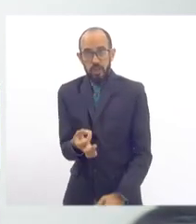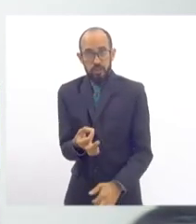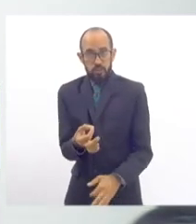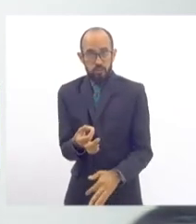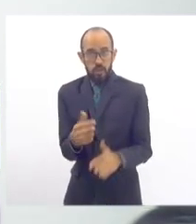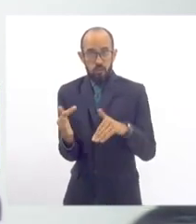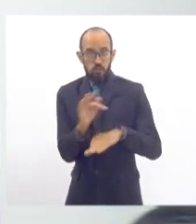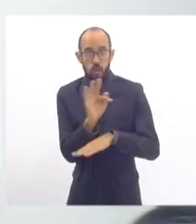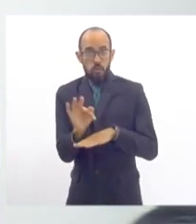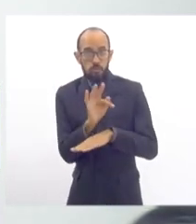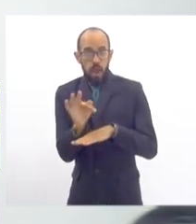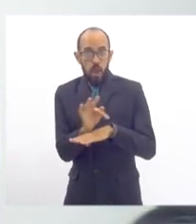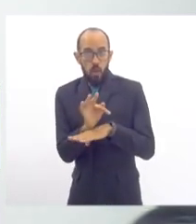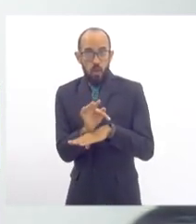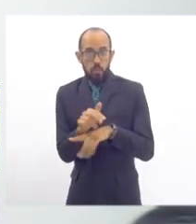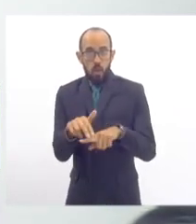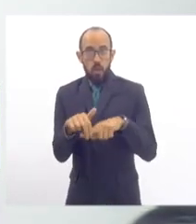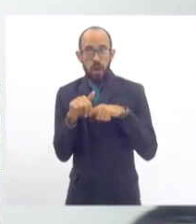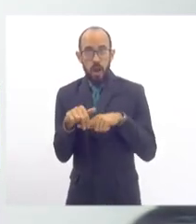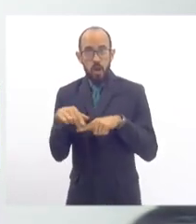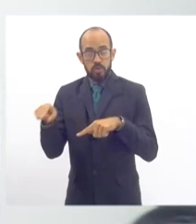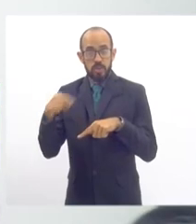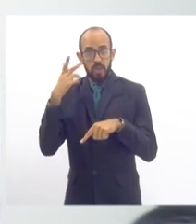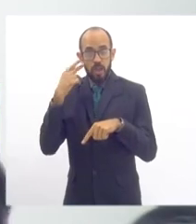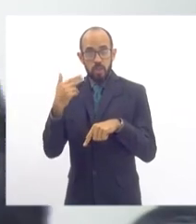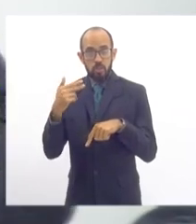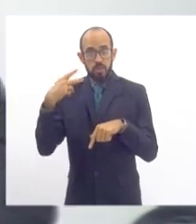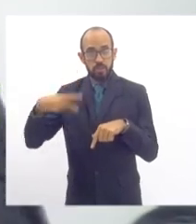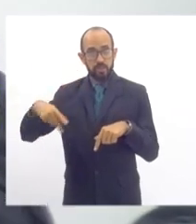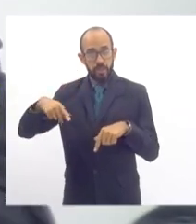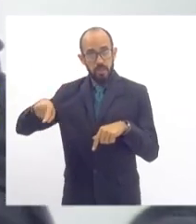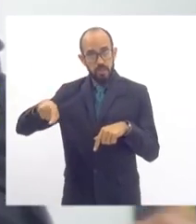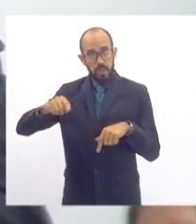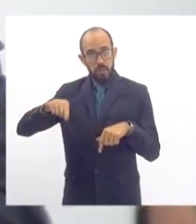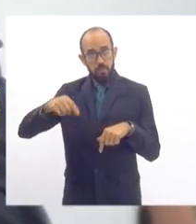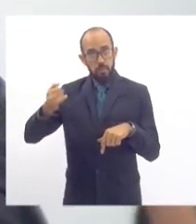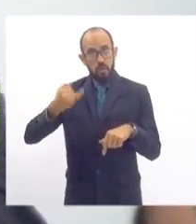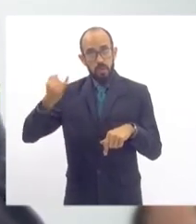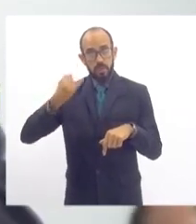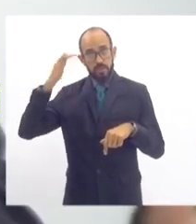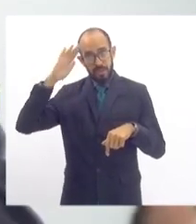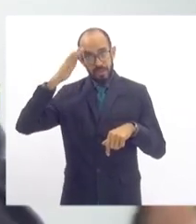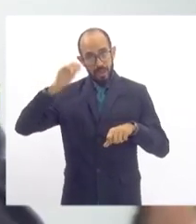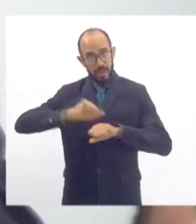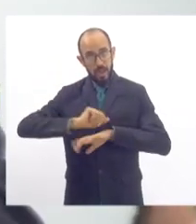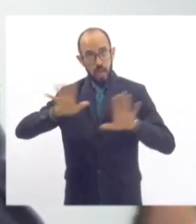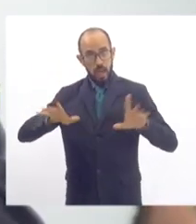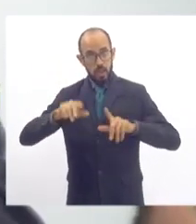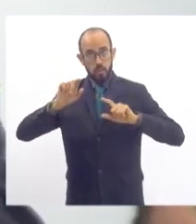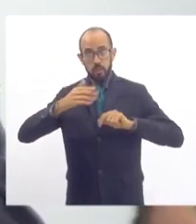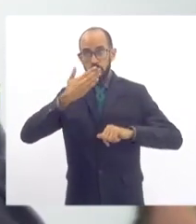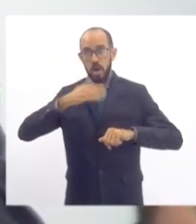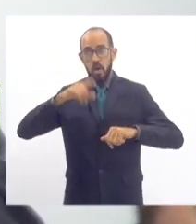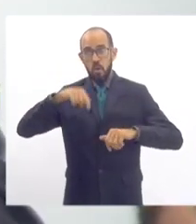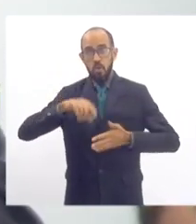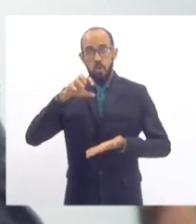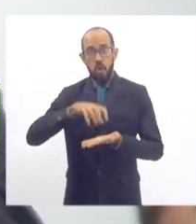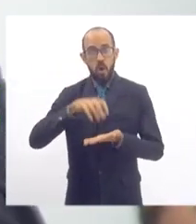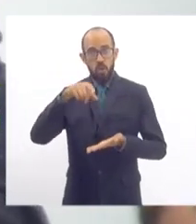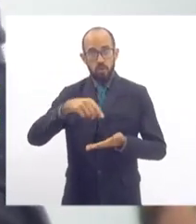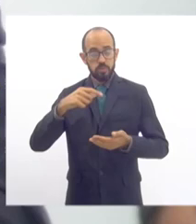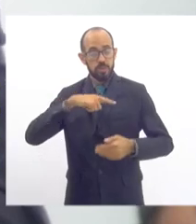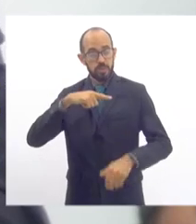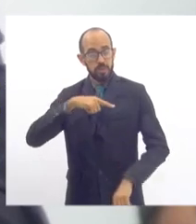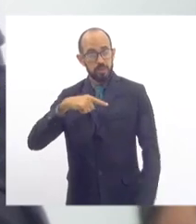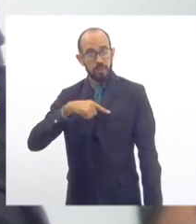né? Pela natureza do órgão que é destinatário do repasse, enfim. Então, é muito importante entender bem quais são os órgãos beneficiários desses repasses,